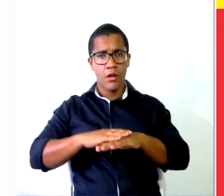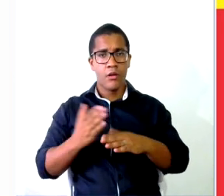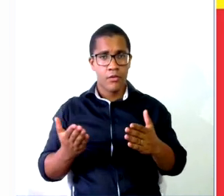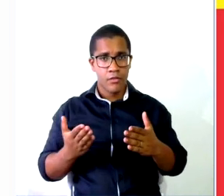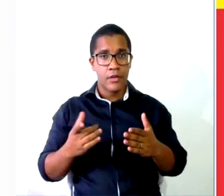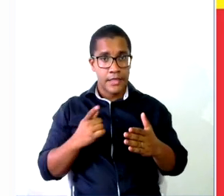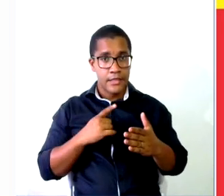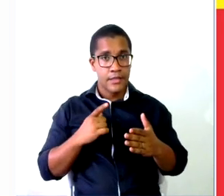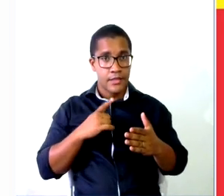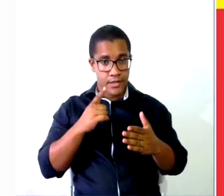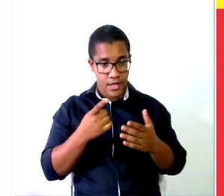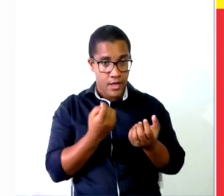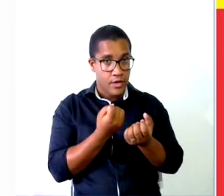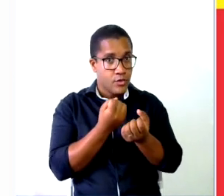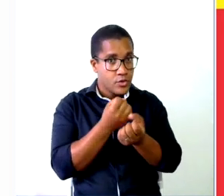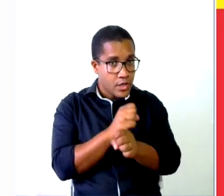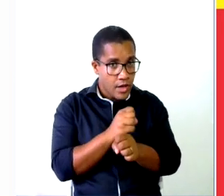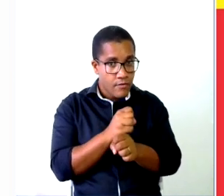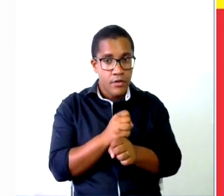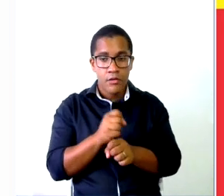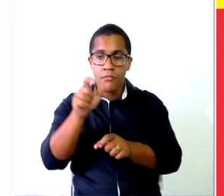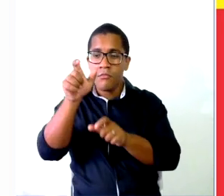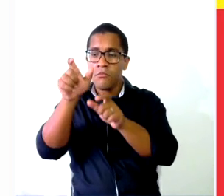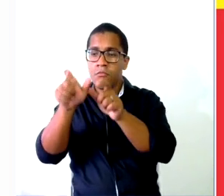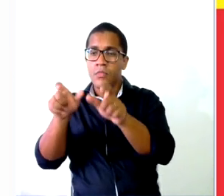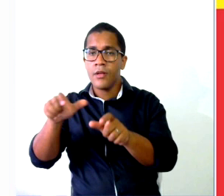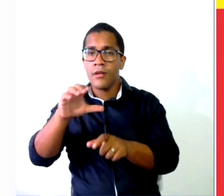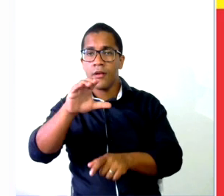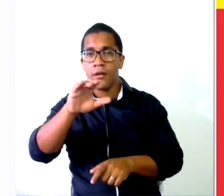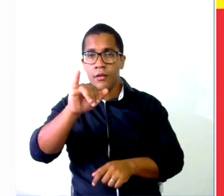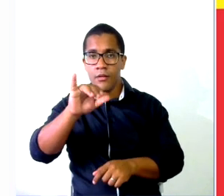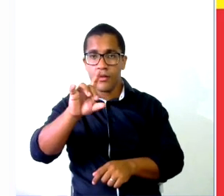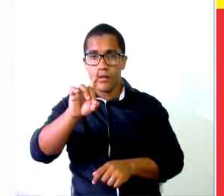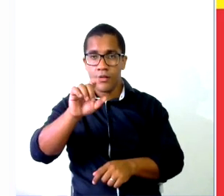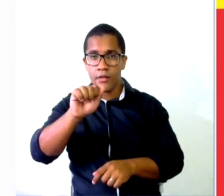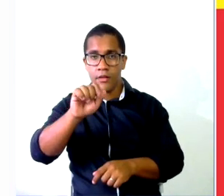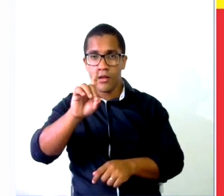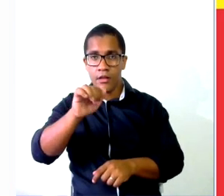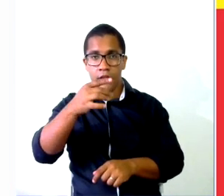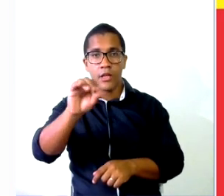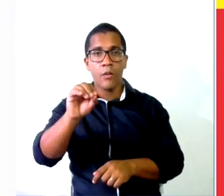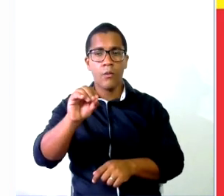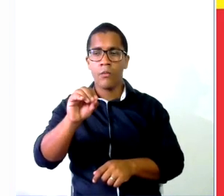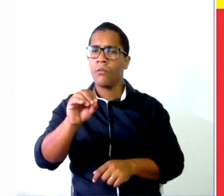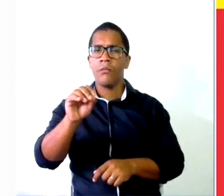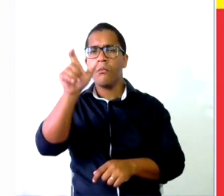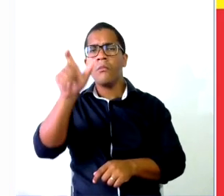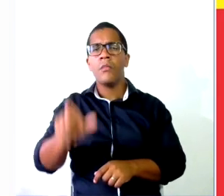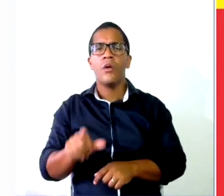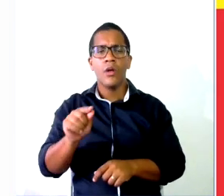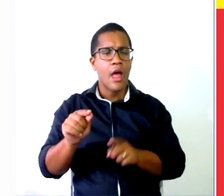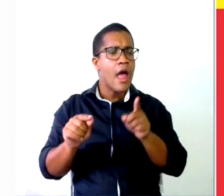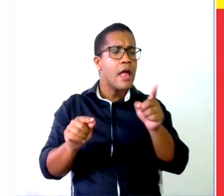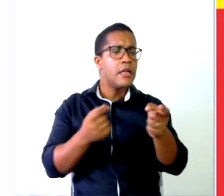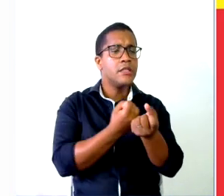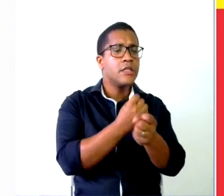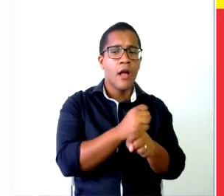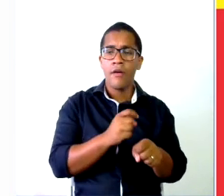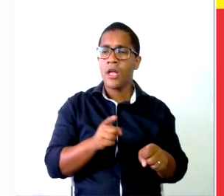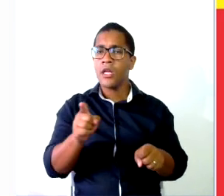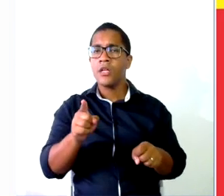cidadão. Então, qual é a diferença, professor Cláudio Nascimento, entre o escravo